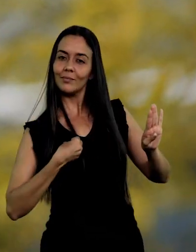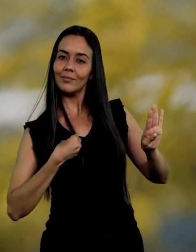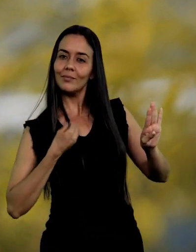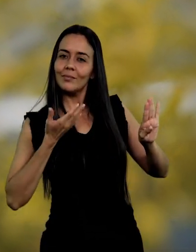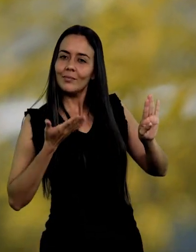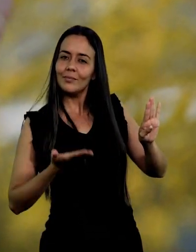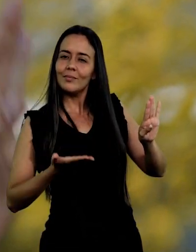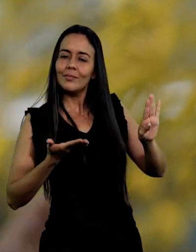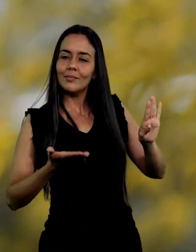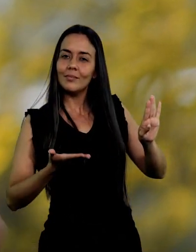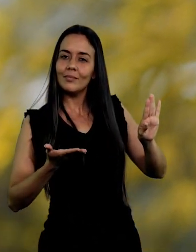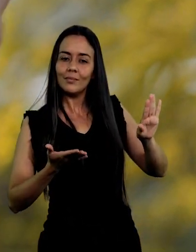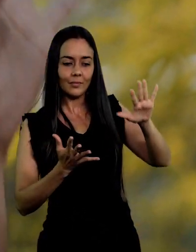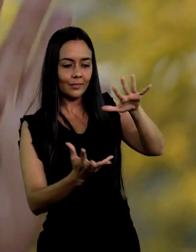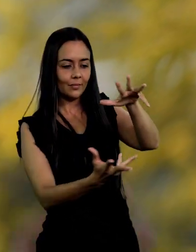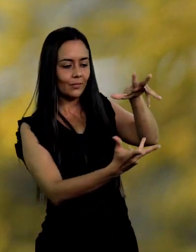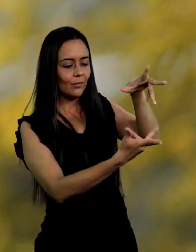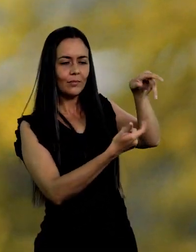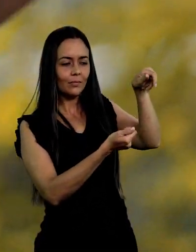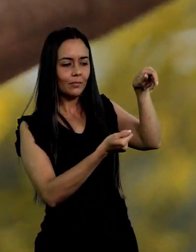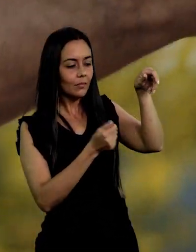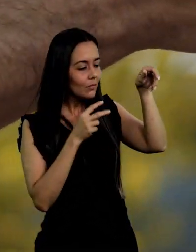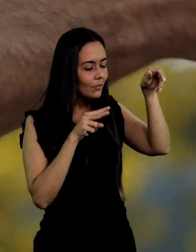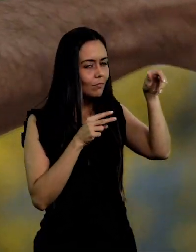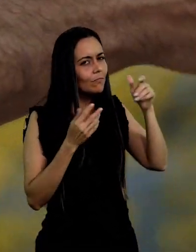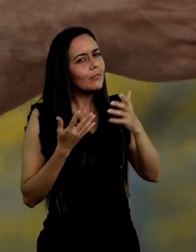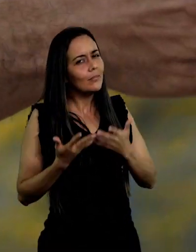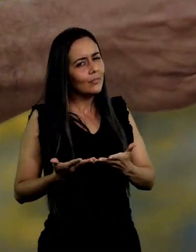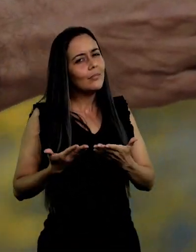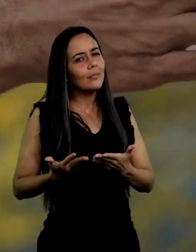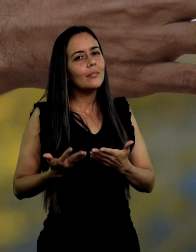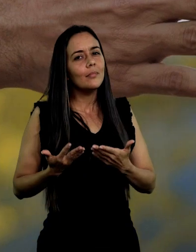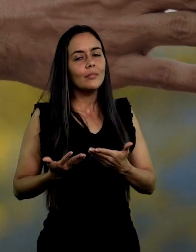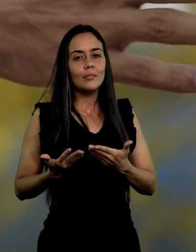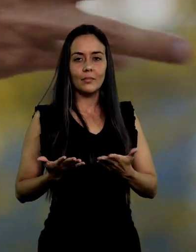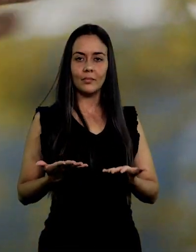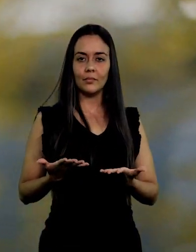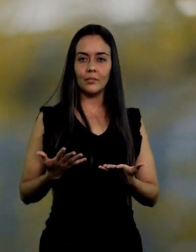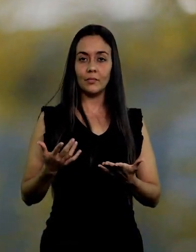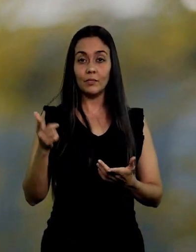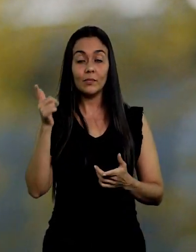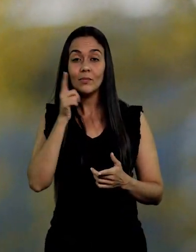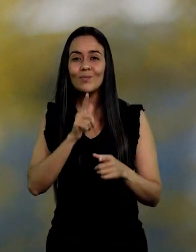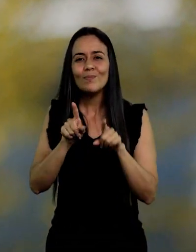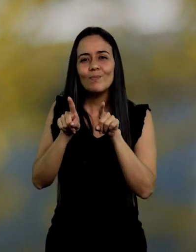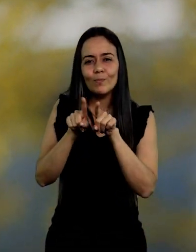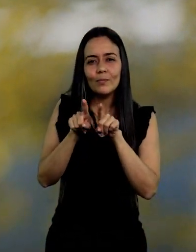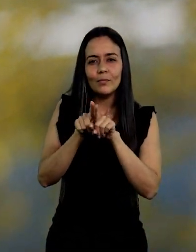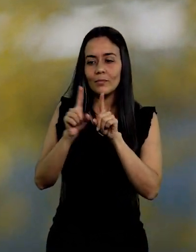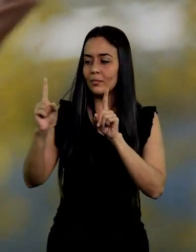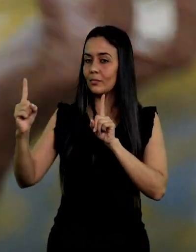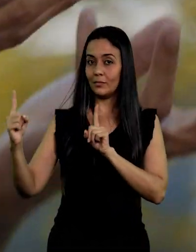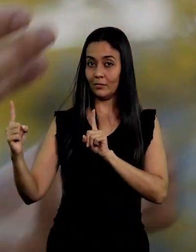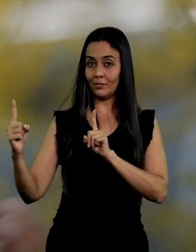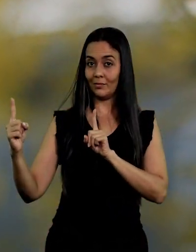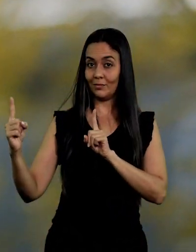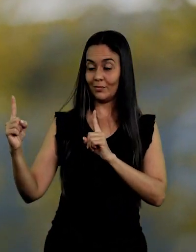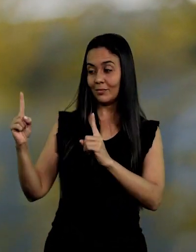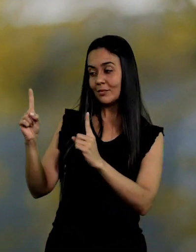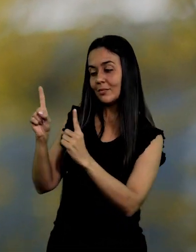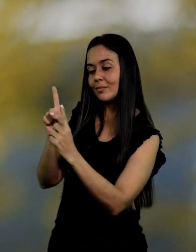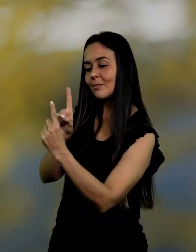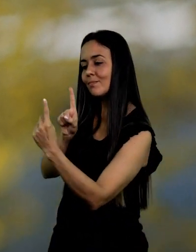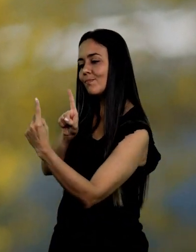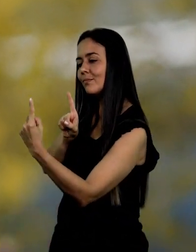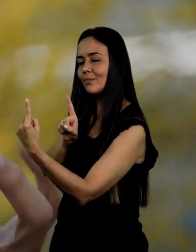o mundo e, numa espécie de nudez, ele poder enxergar o outro, né? E enxergar o outro é enxergar a alma do